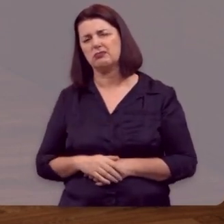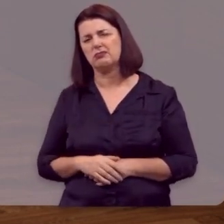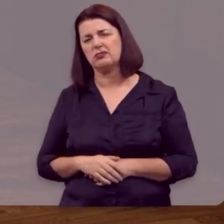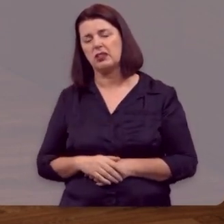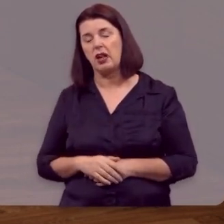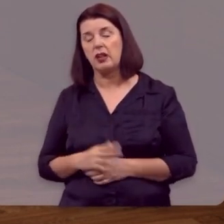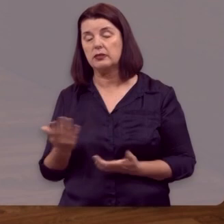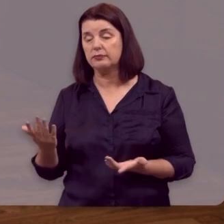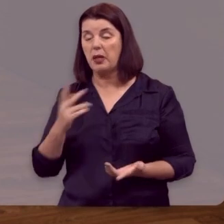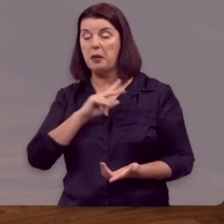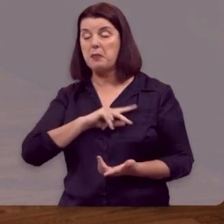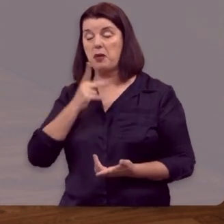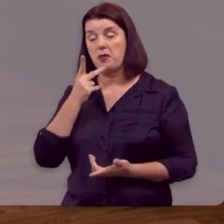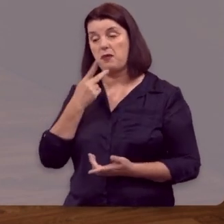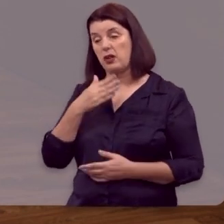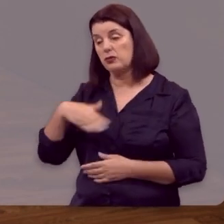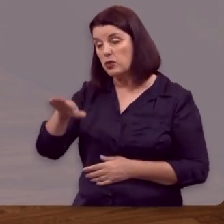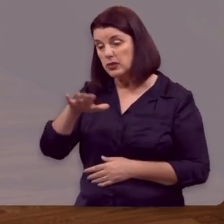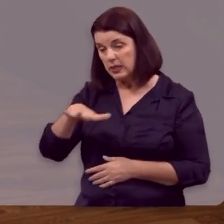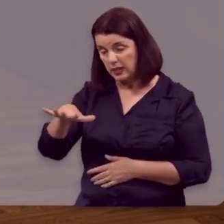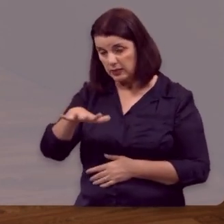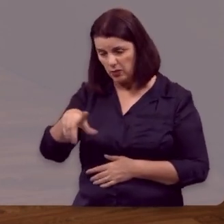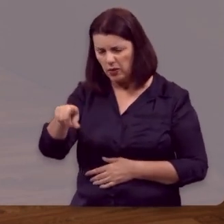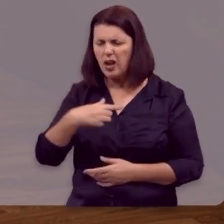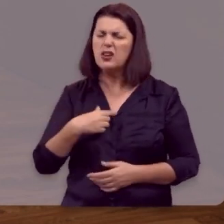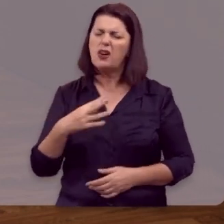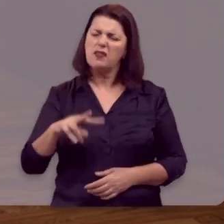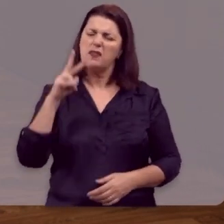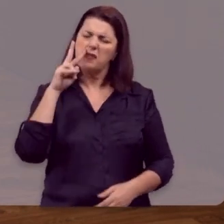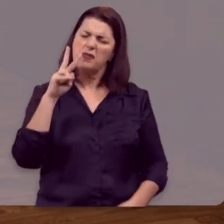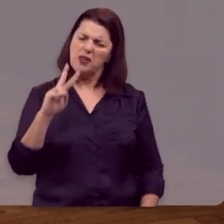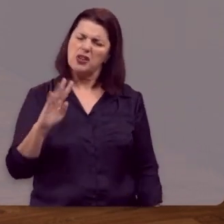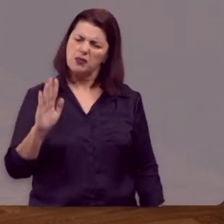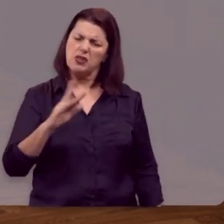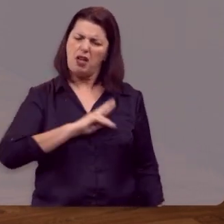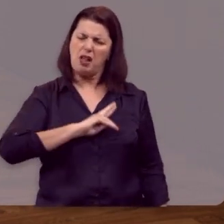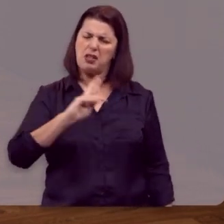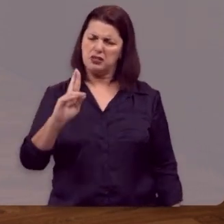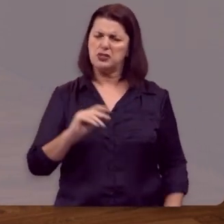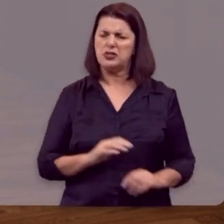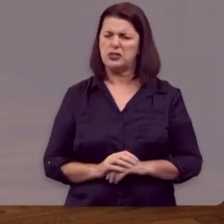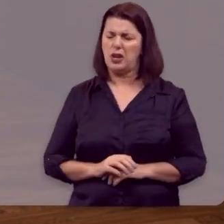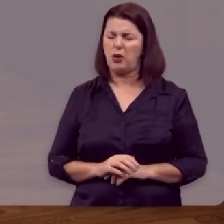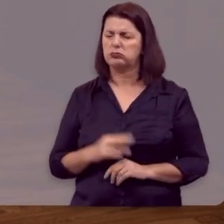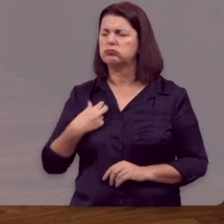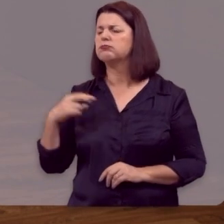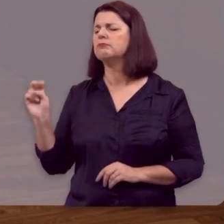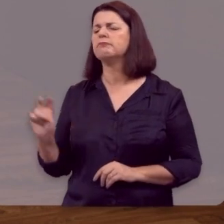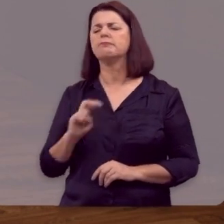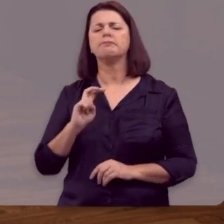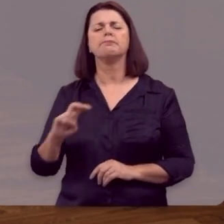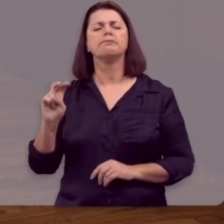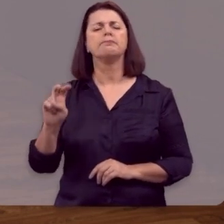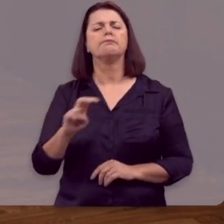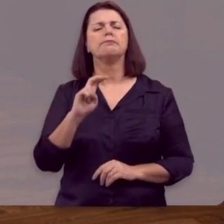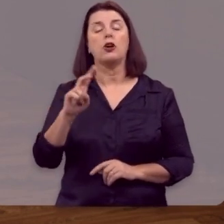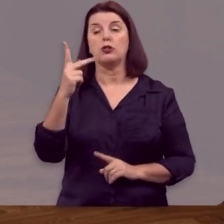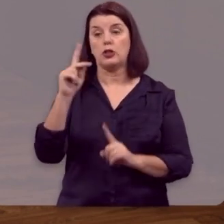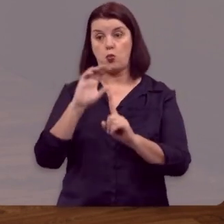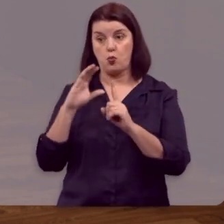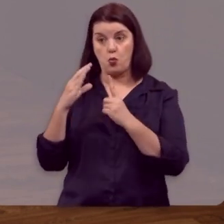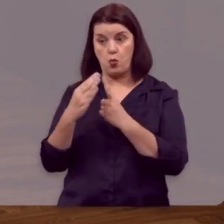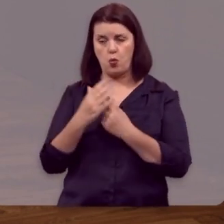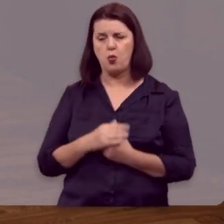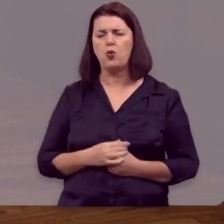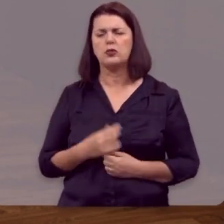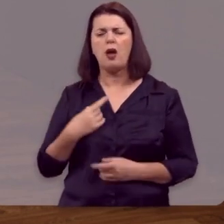Então Paulo diz assim: senhores atenienses, em tudo vos vejo acentuadamente religiosos, porque passando e observando os objetos do vosso